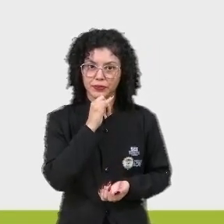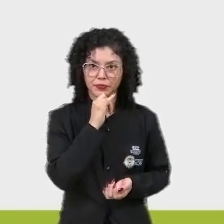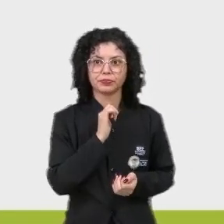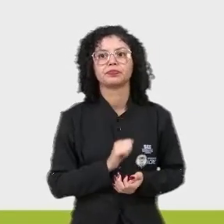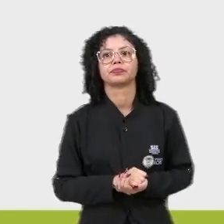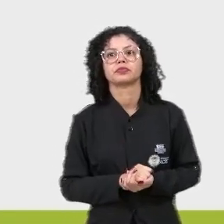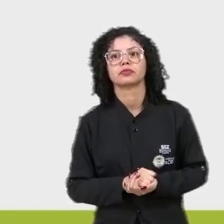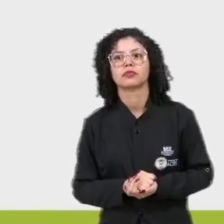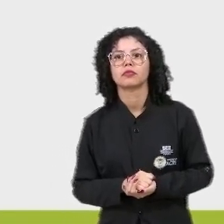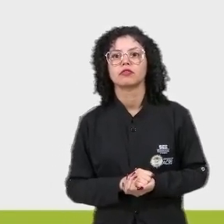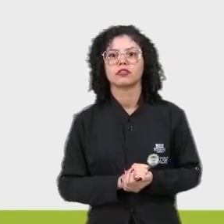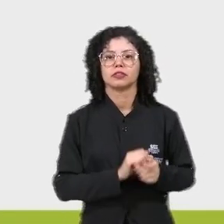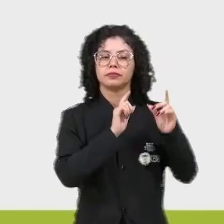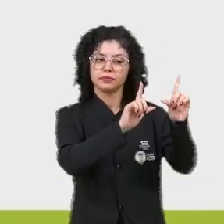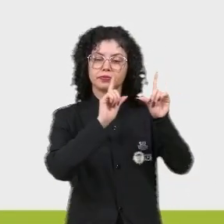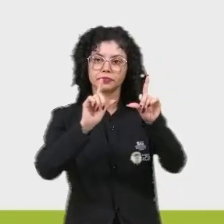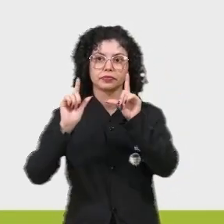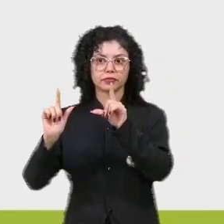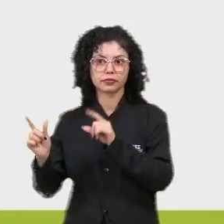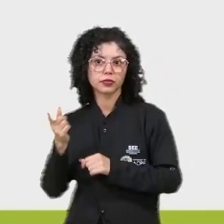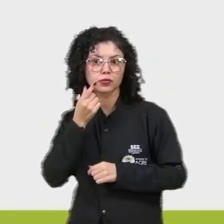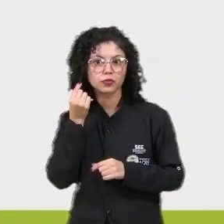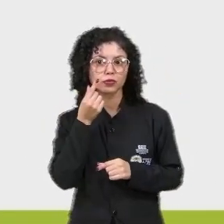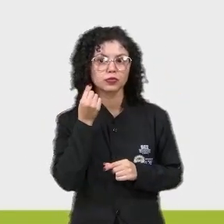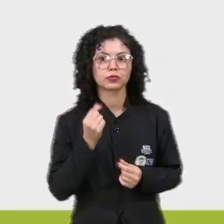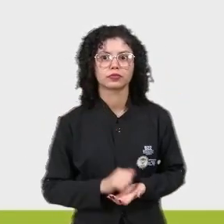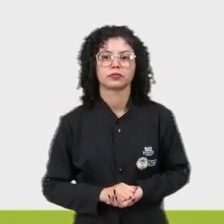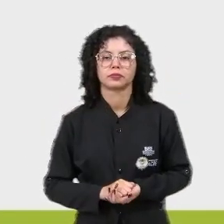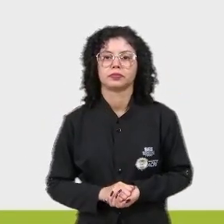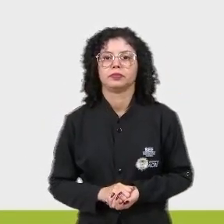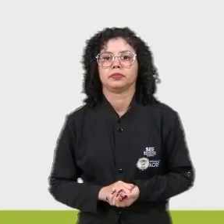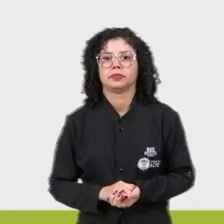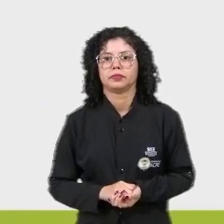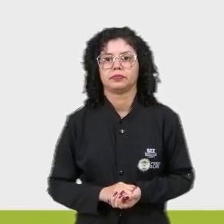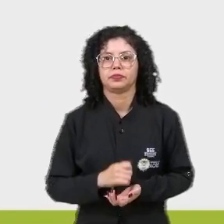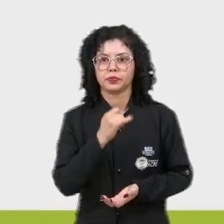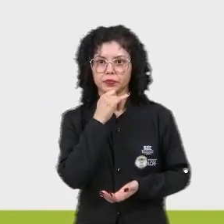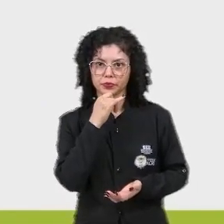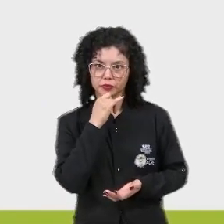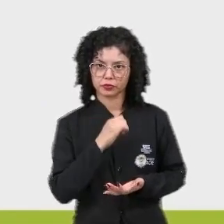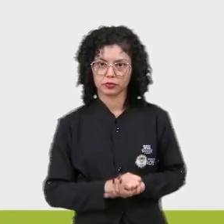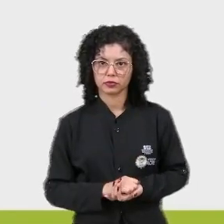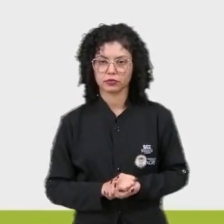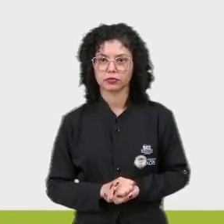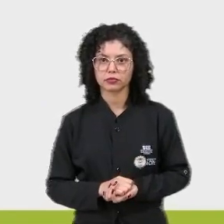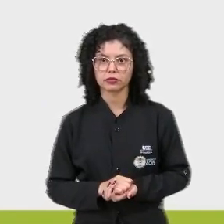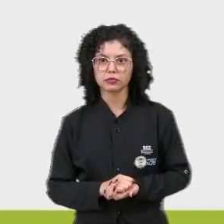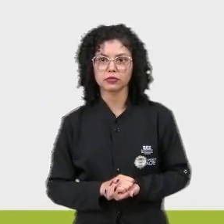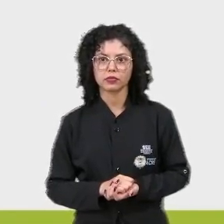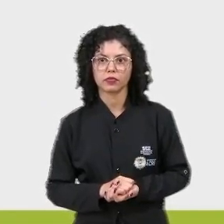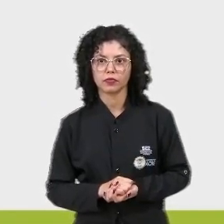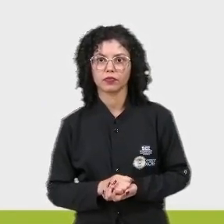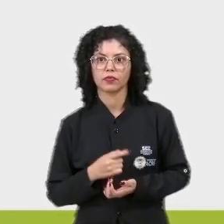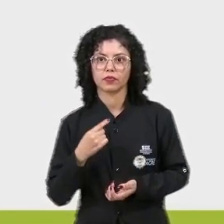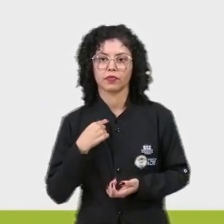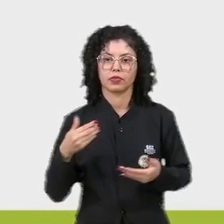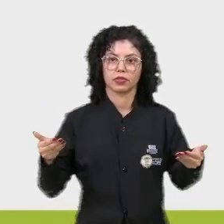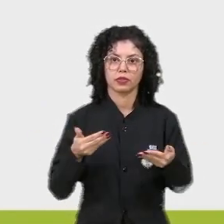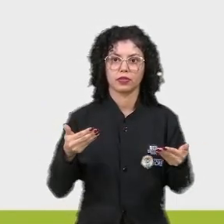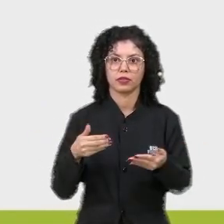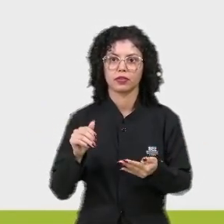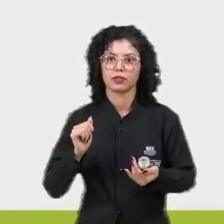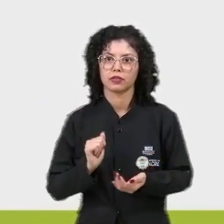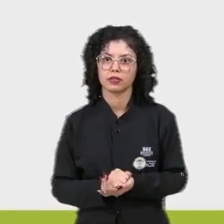quadrinho do Garfield que é um exemplo dessa intertextualidade implícita. Estou